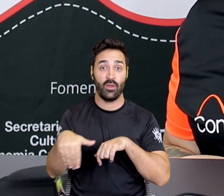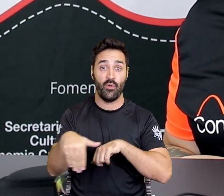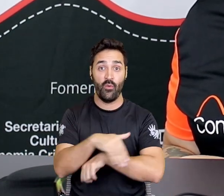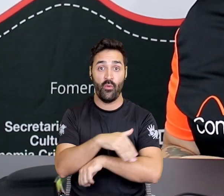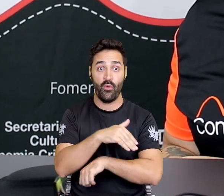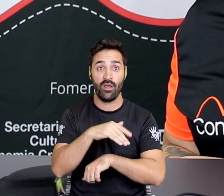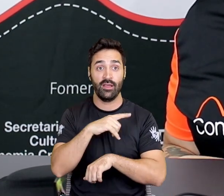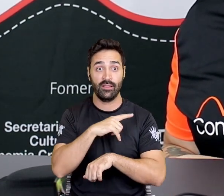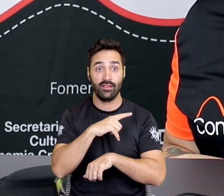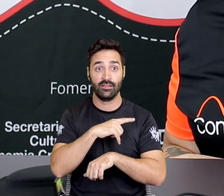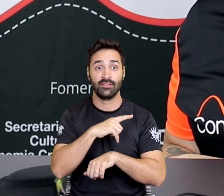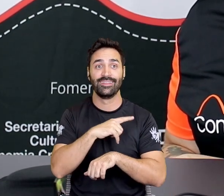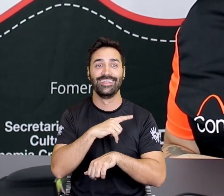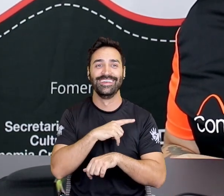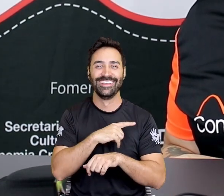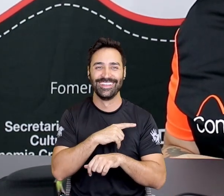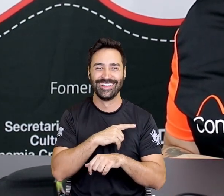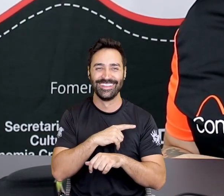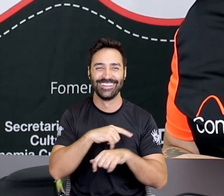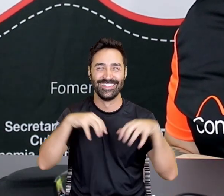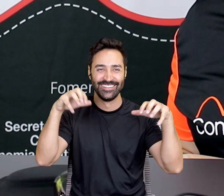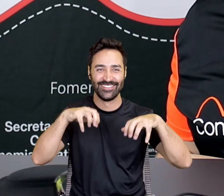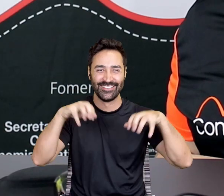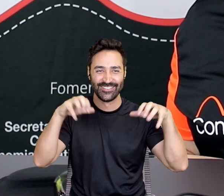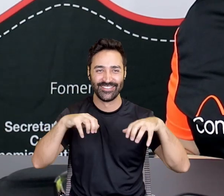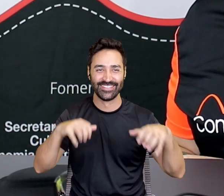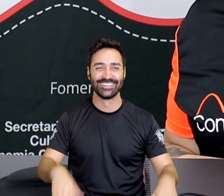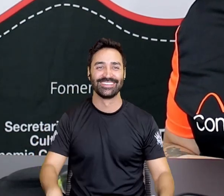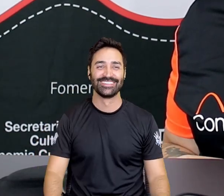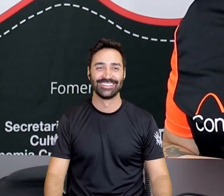Ok. Acompanhando a aula, tá? Tá ok.